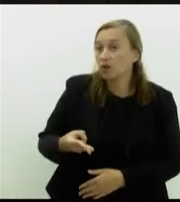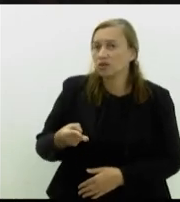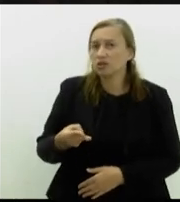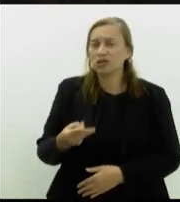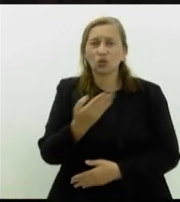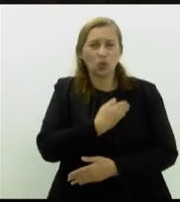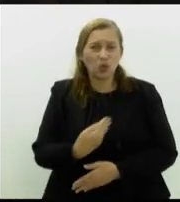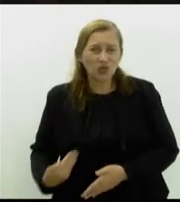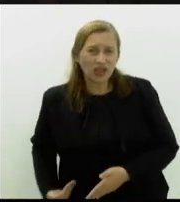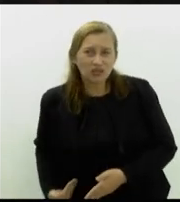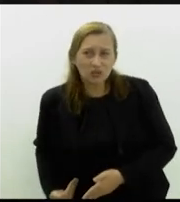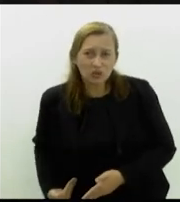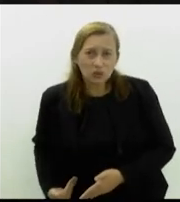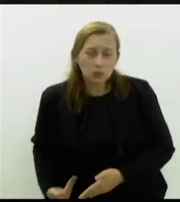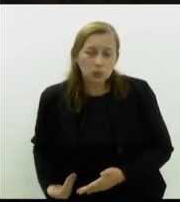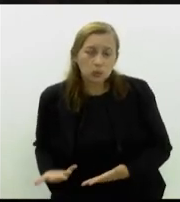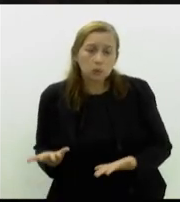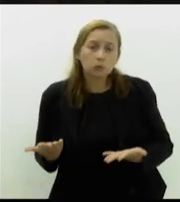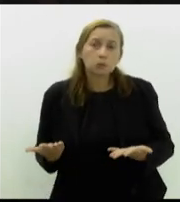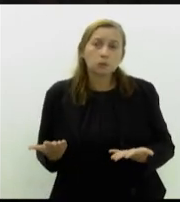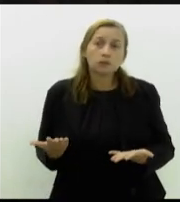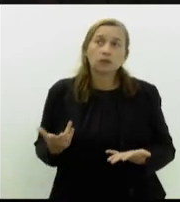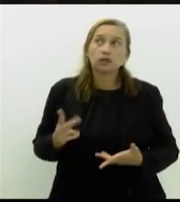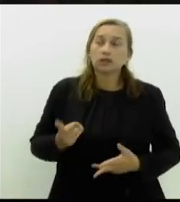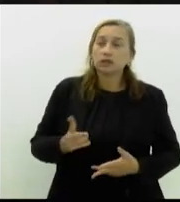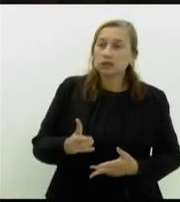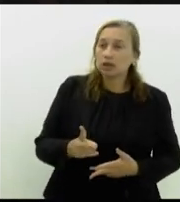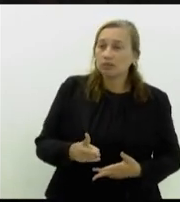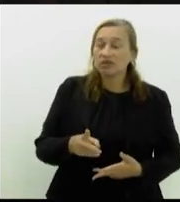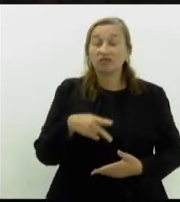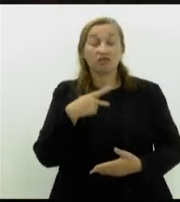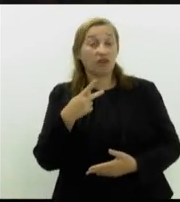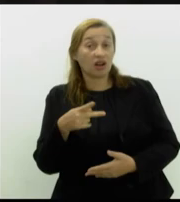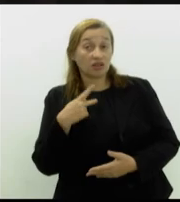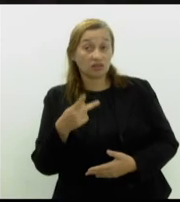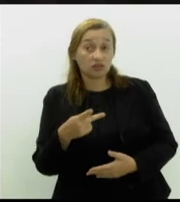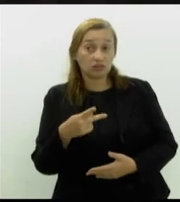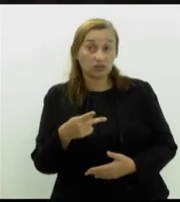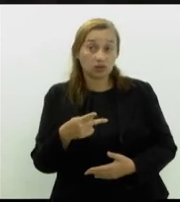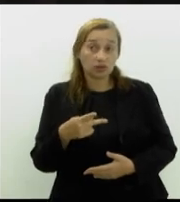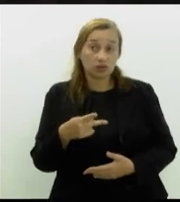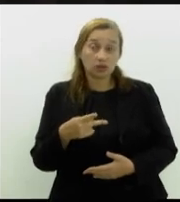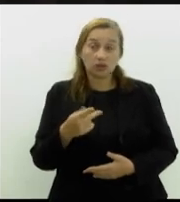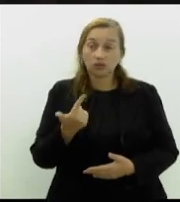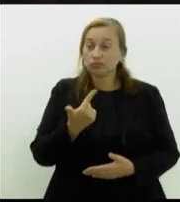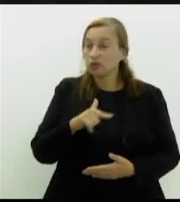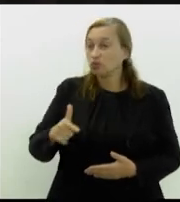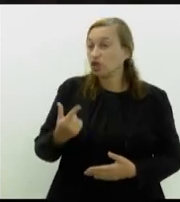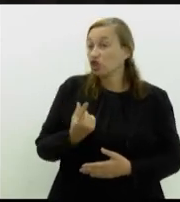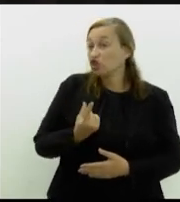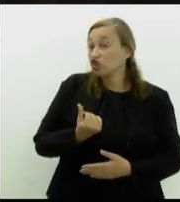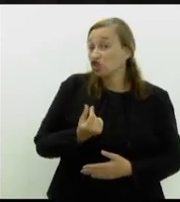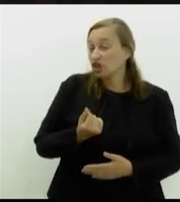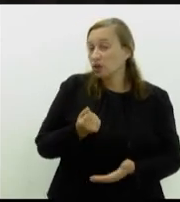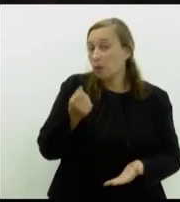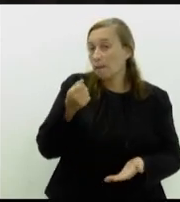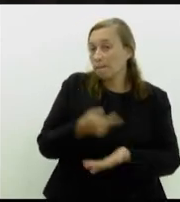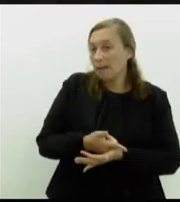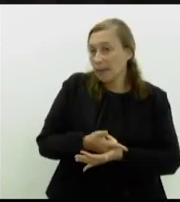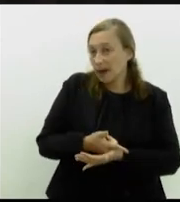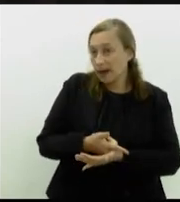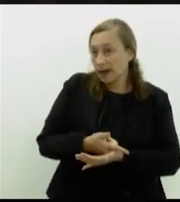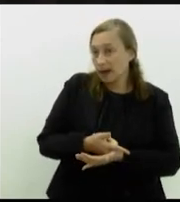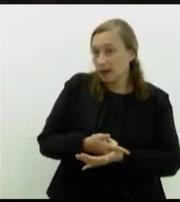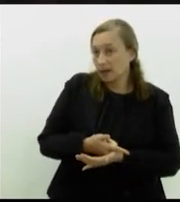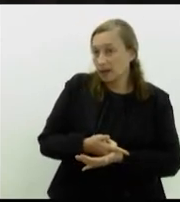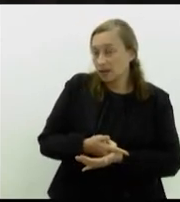governo vai estar sempre alegando que não tem dinheiro para pagar